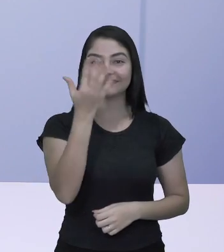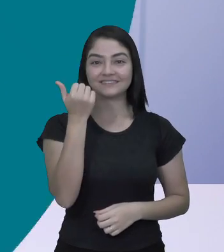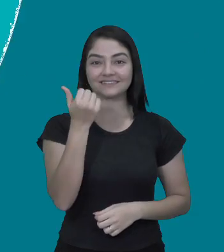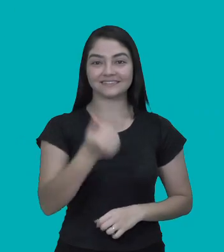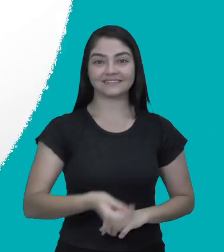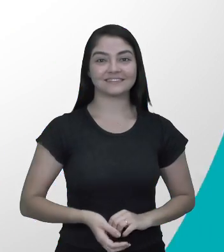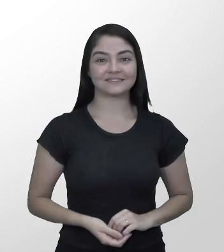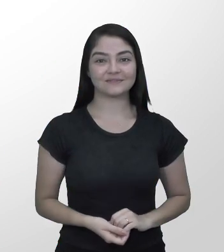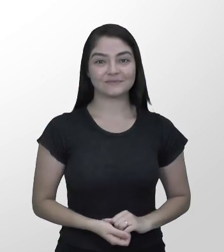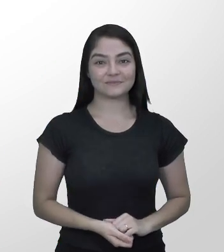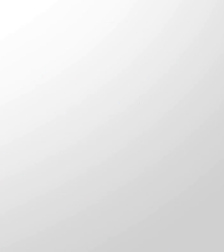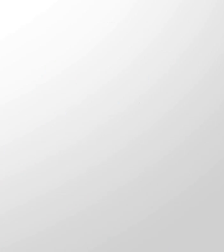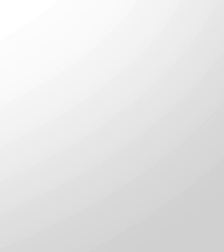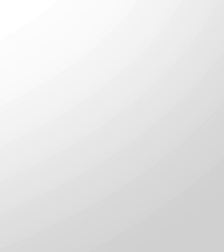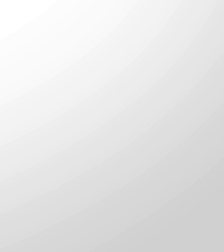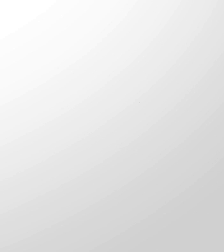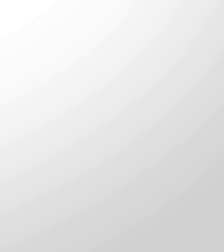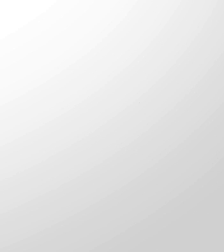Vem com a gente!